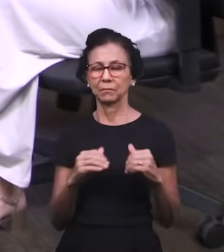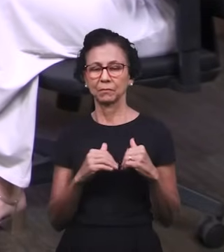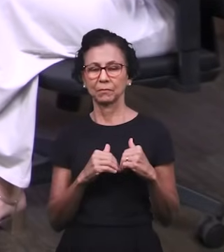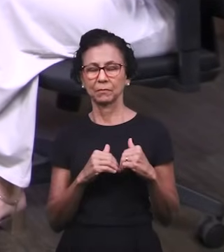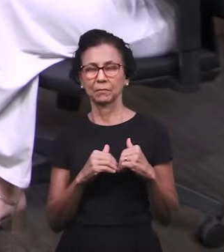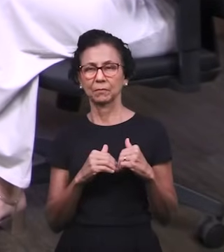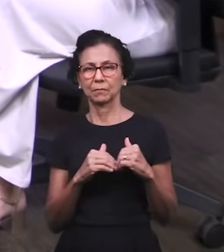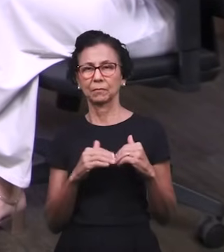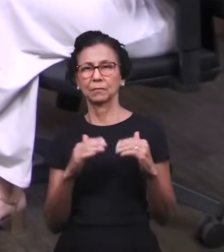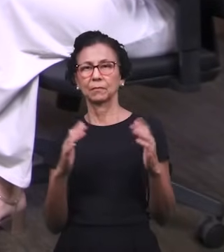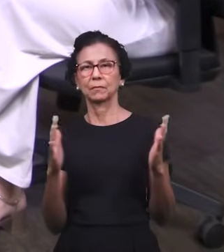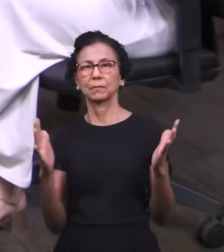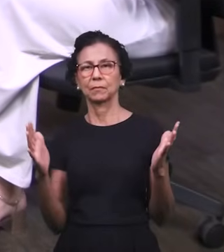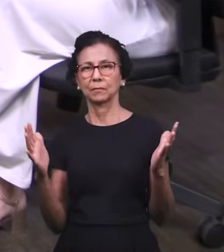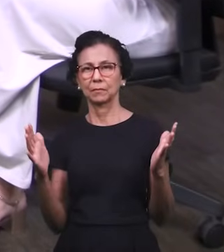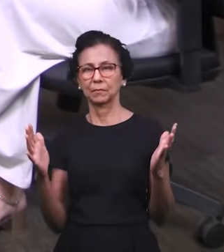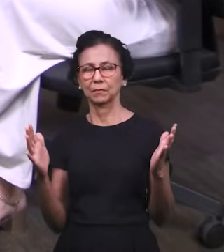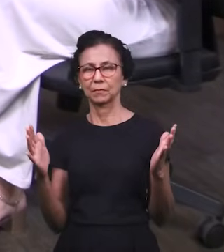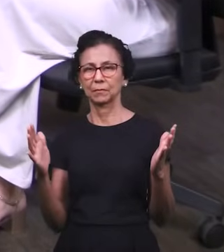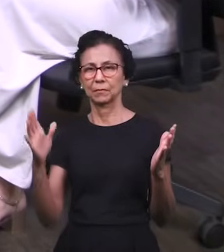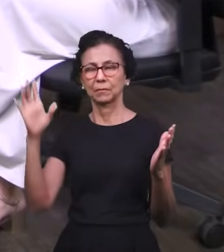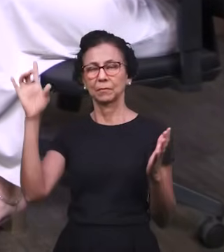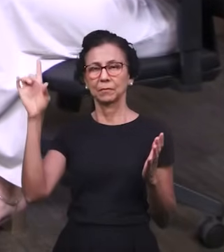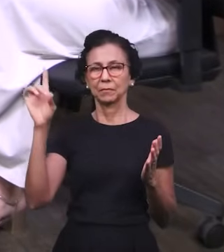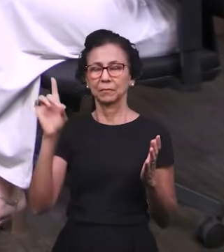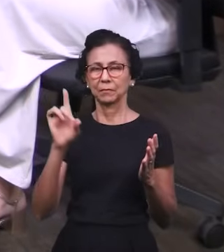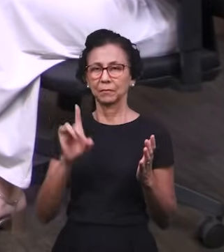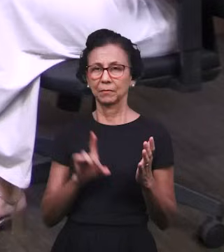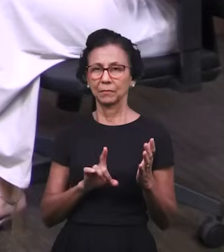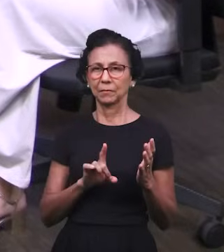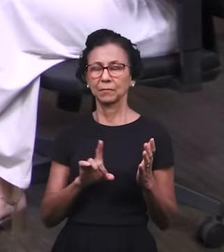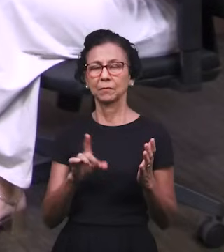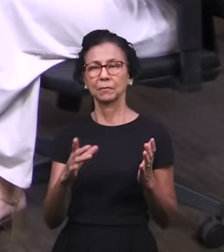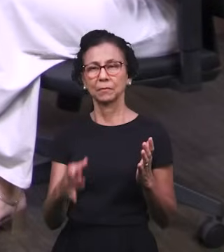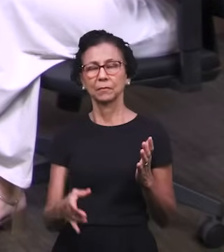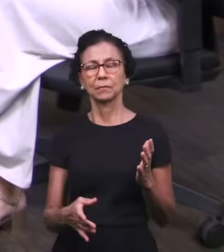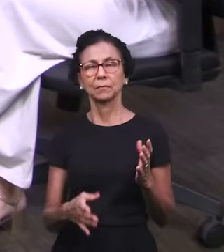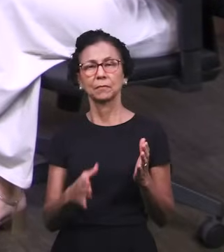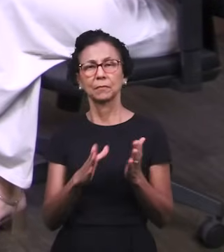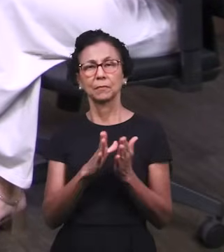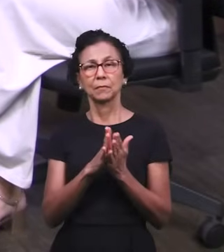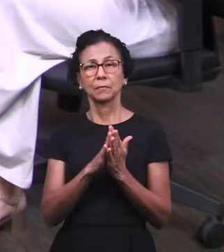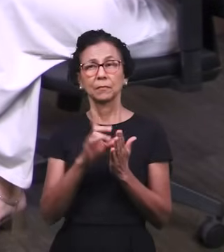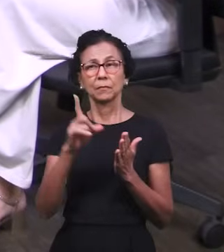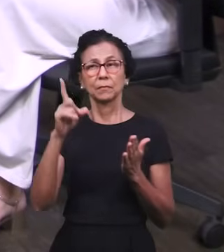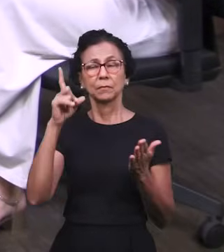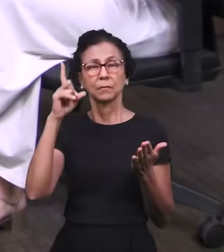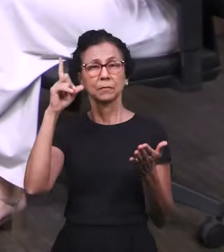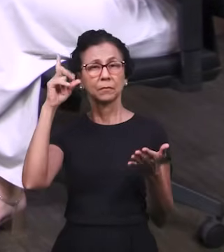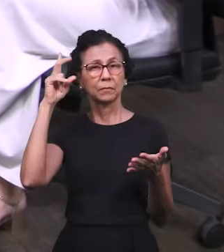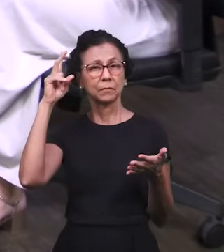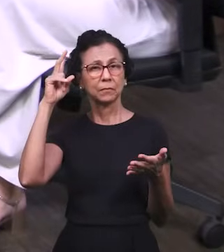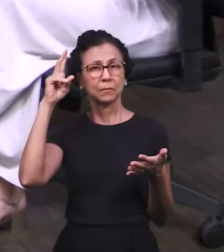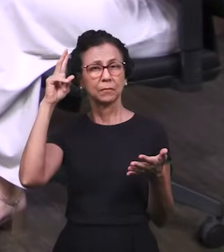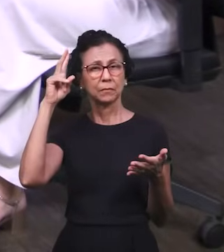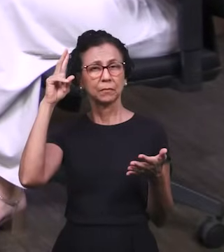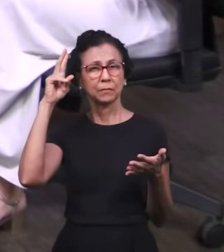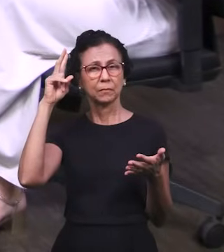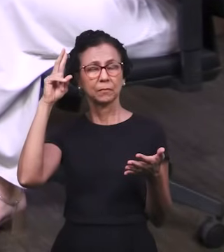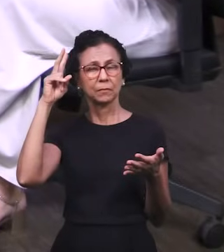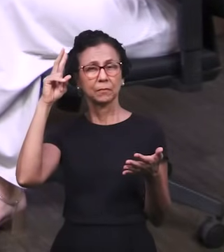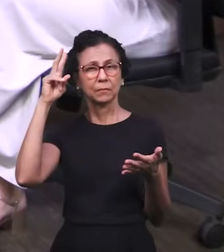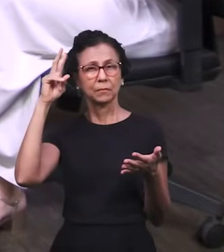outra coisa é a palavra viva. Então, é quando ela se cumpre na nossa vida. Então, a importância do Natal